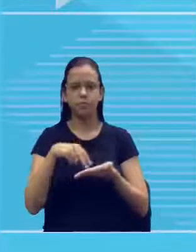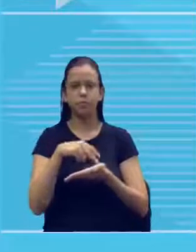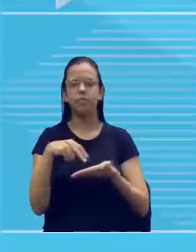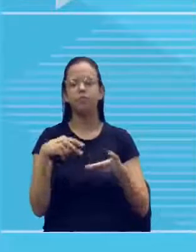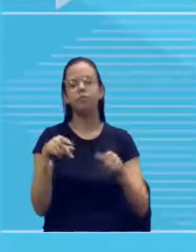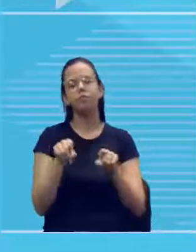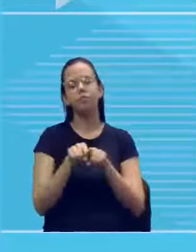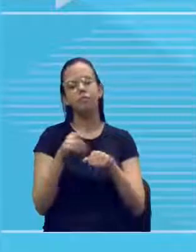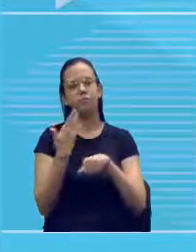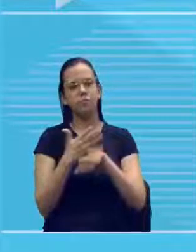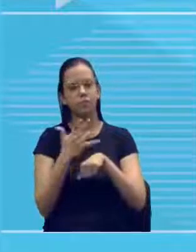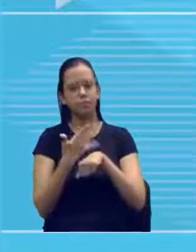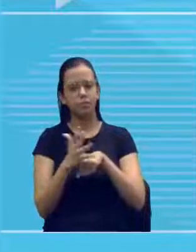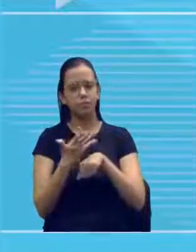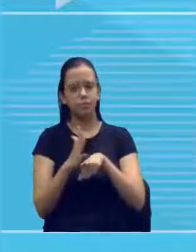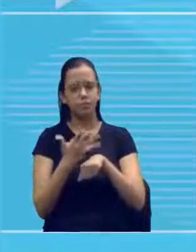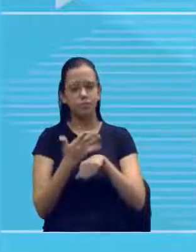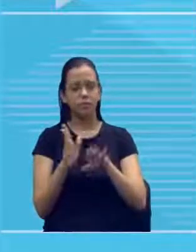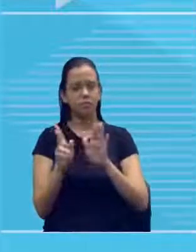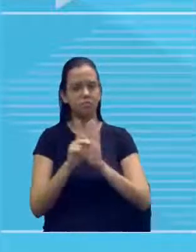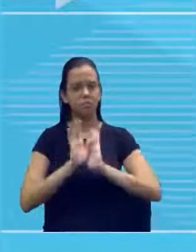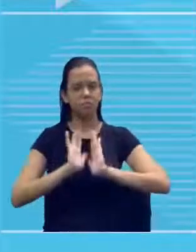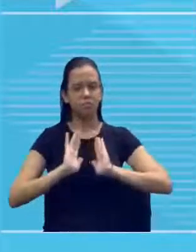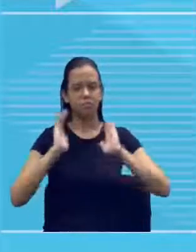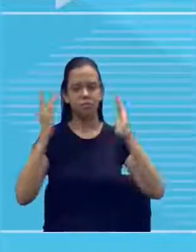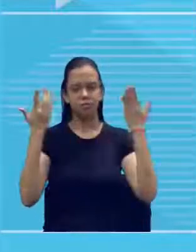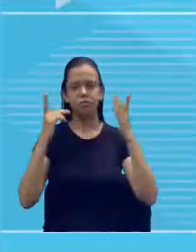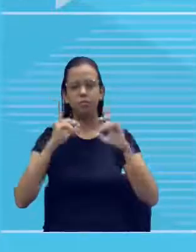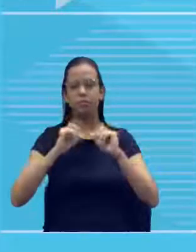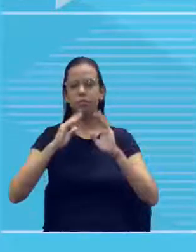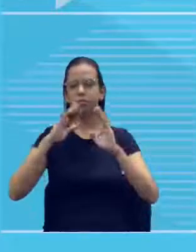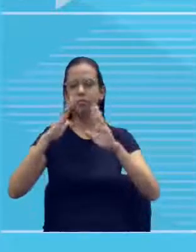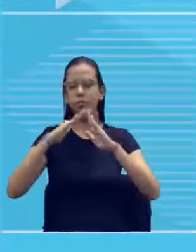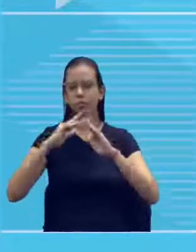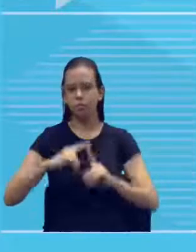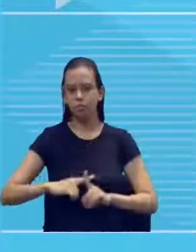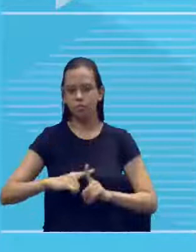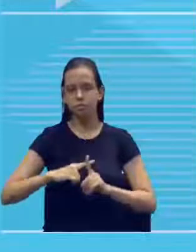suas atividades, né, festivas, a igreja